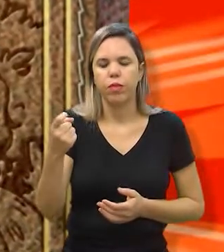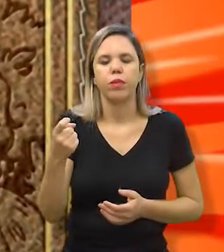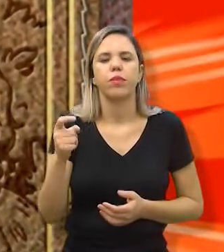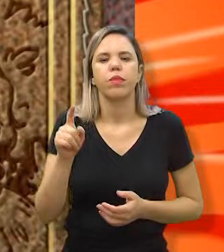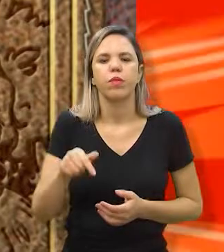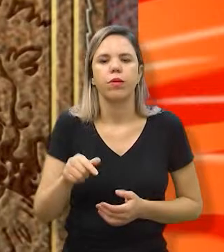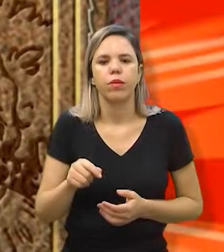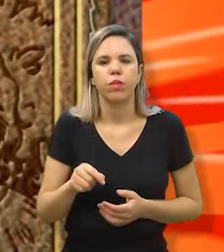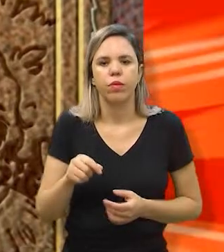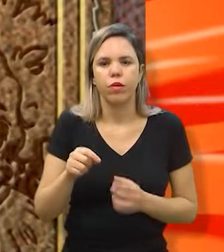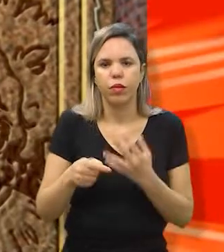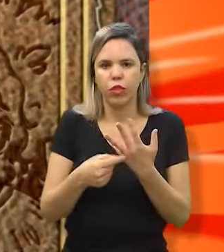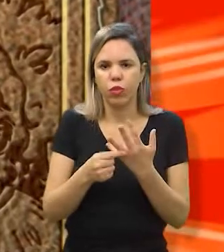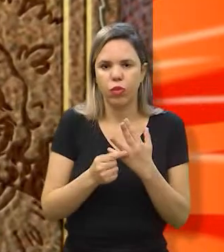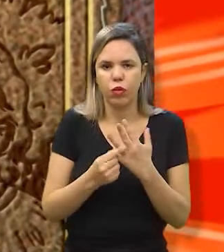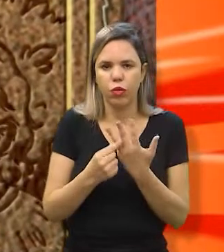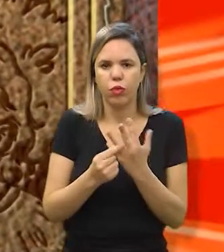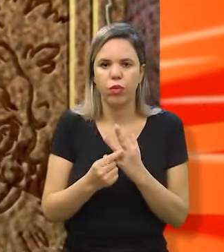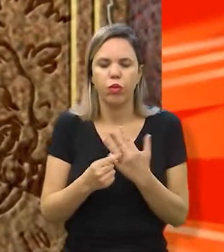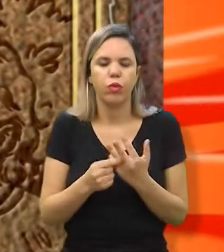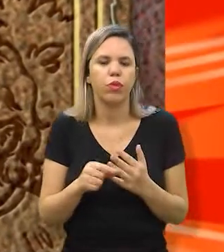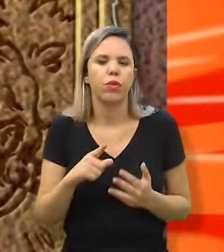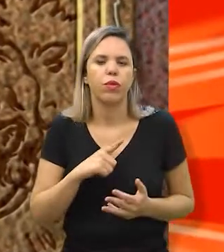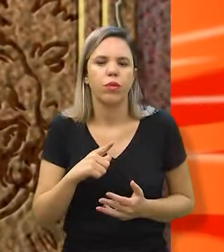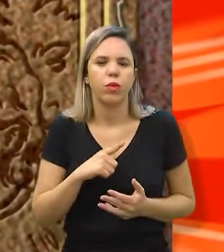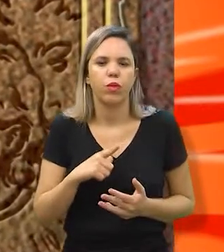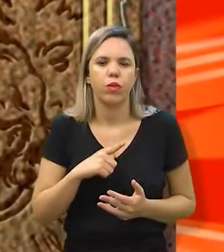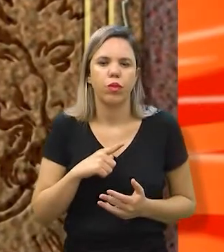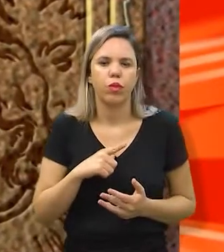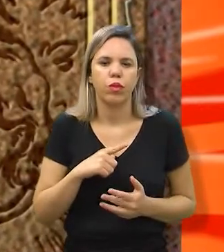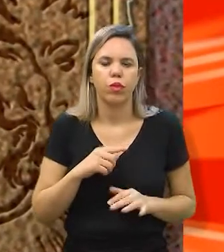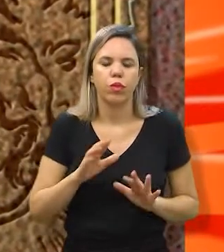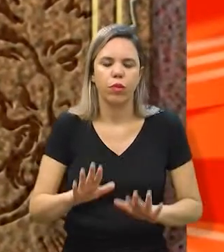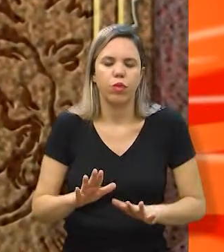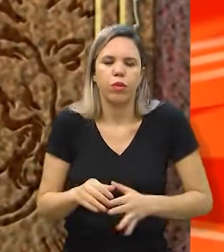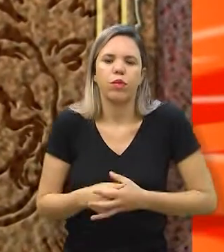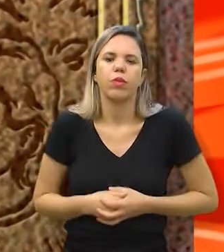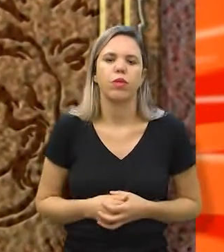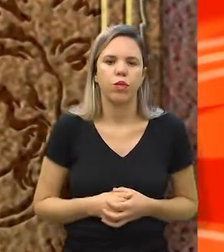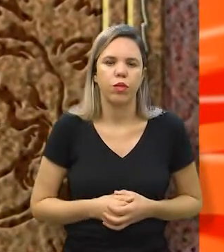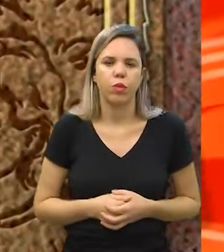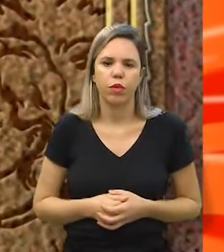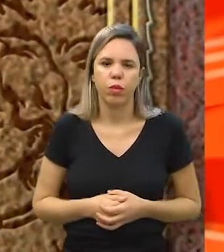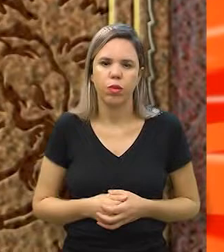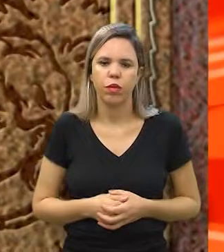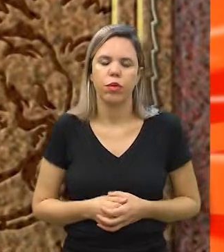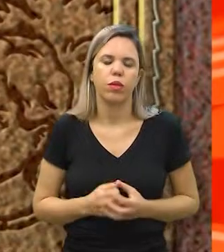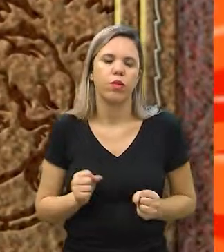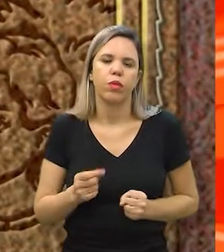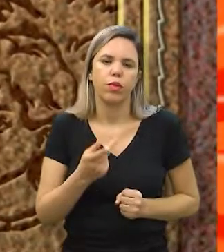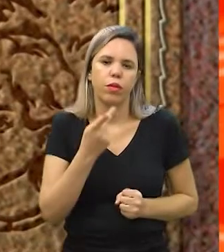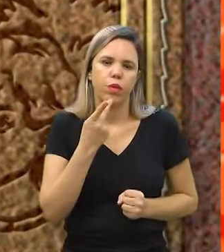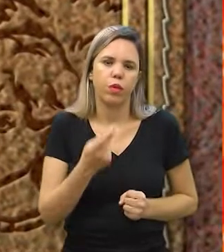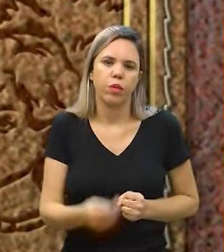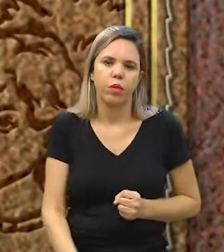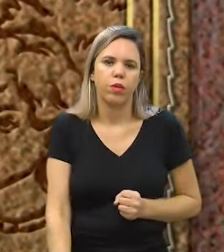interessante é que o anel, ele tem, apesar de ele ser um pouco, como posso